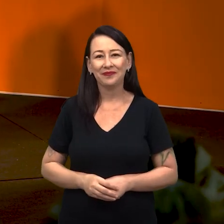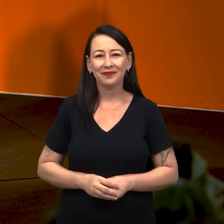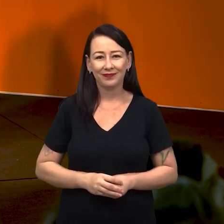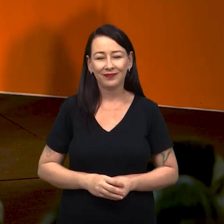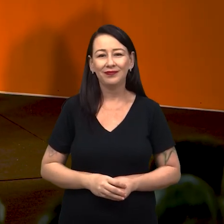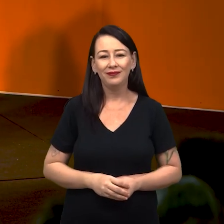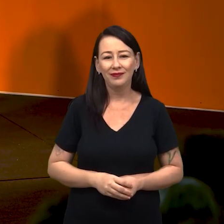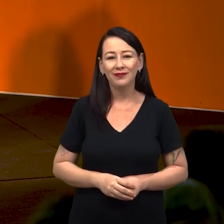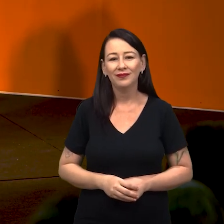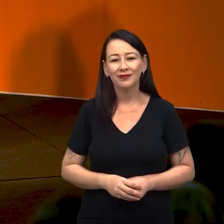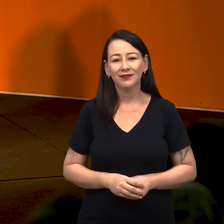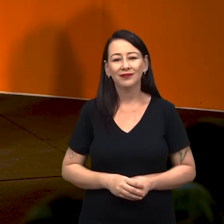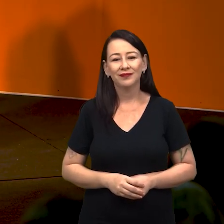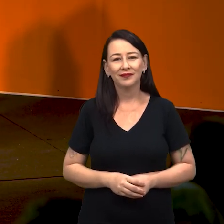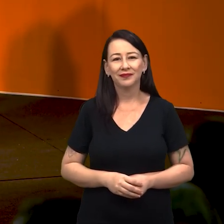linda!